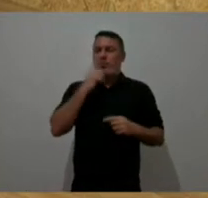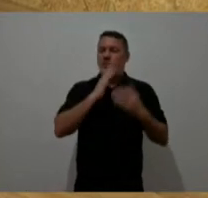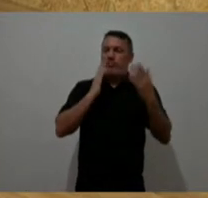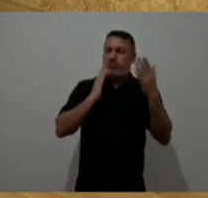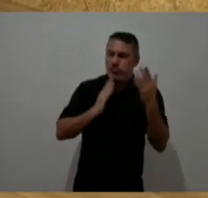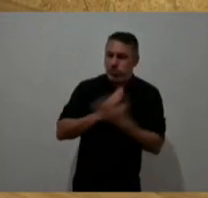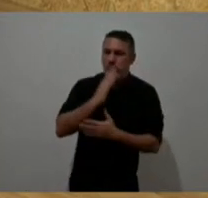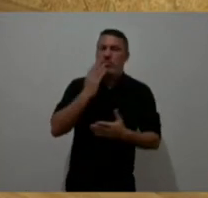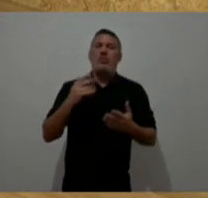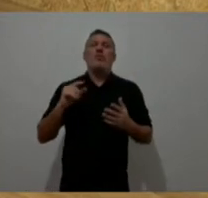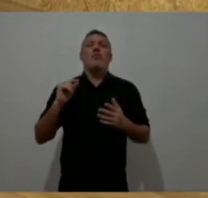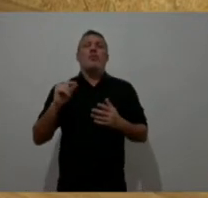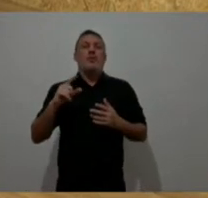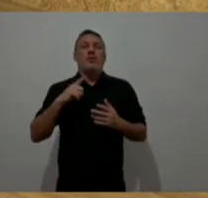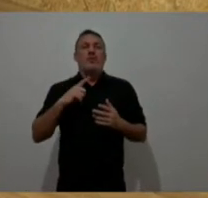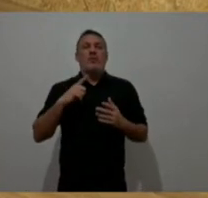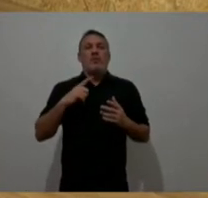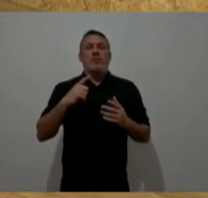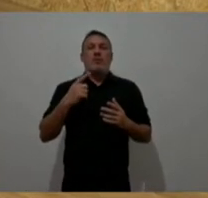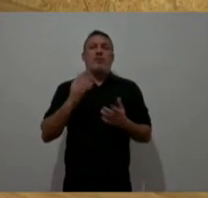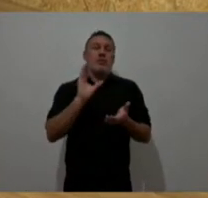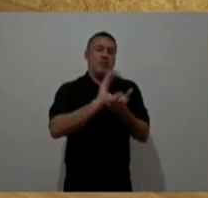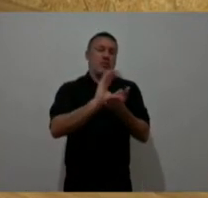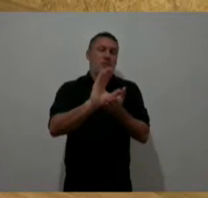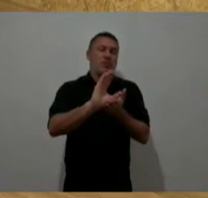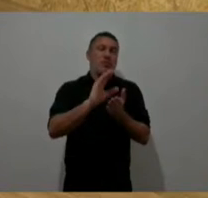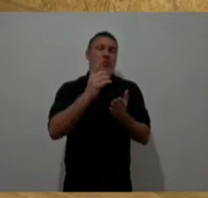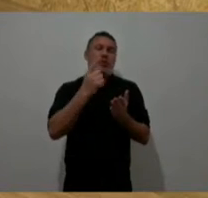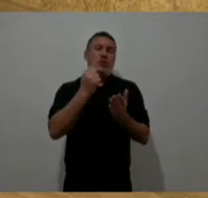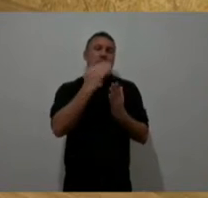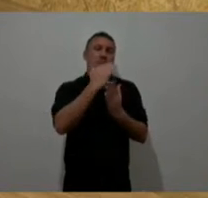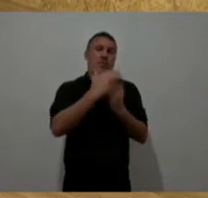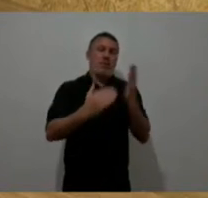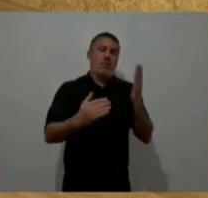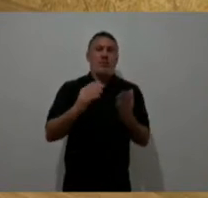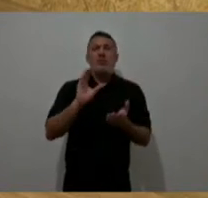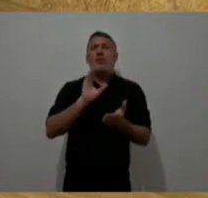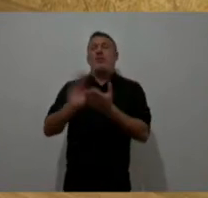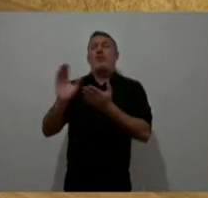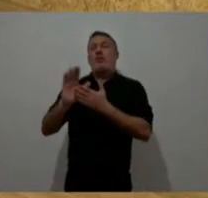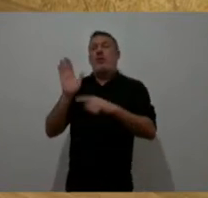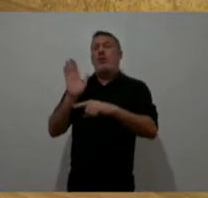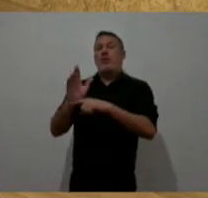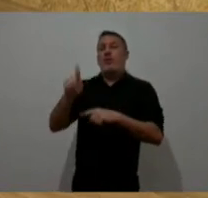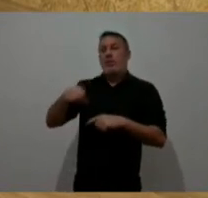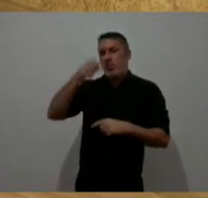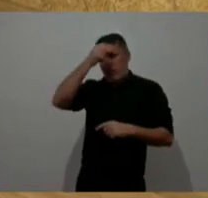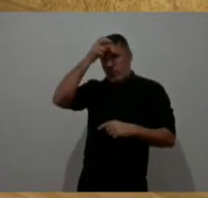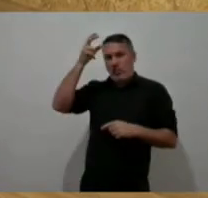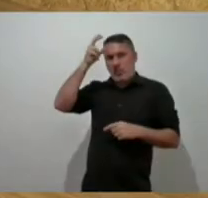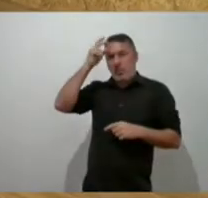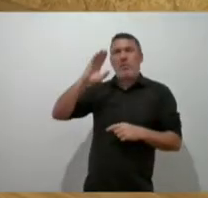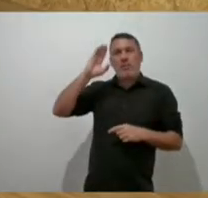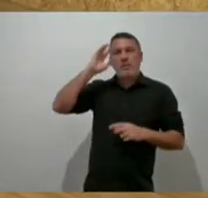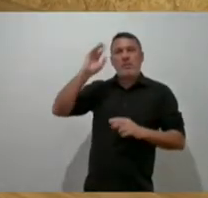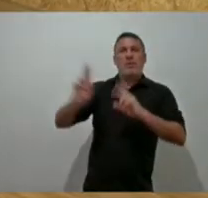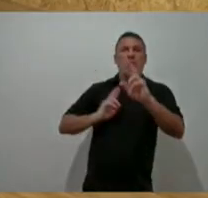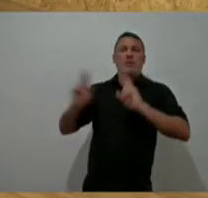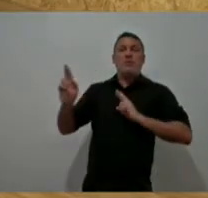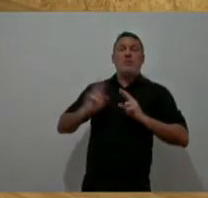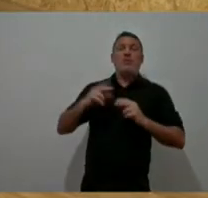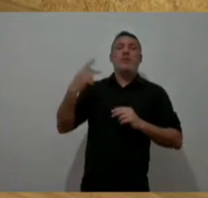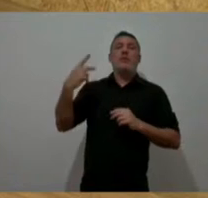uma parte do dinheiro do Fundeb vai para as prefeituras de acordo com o resultado da educação. Então,